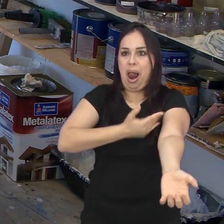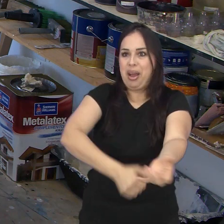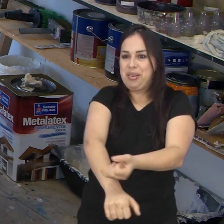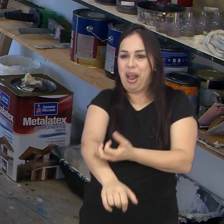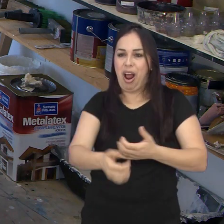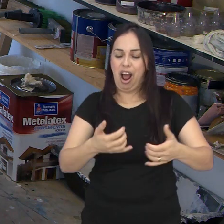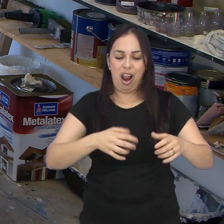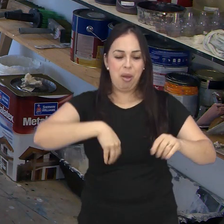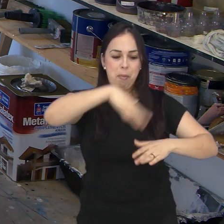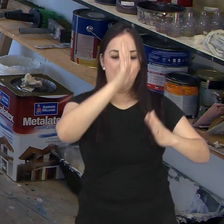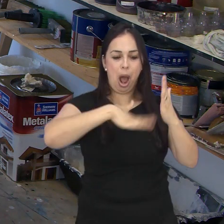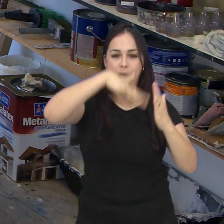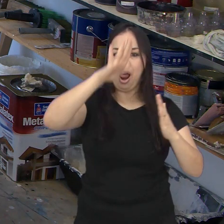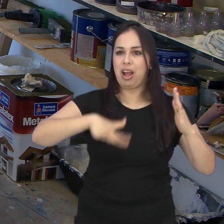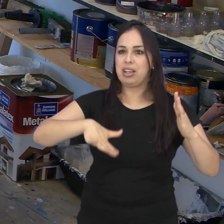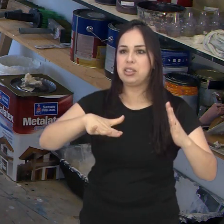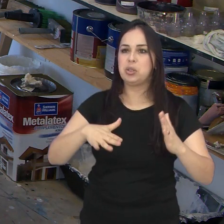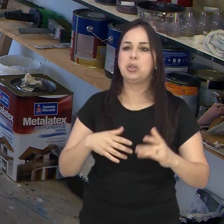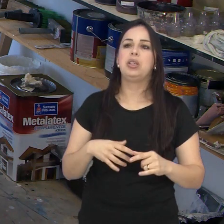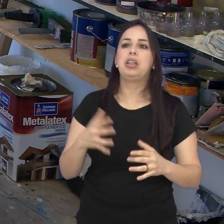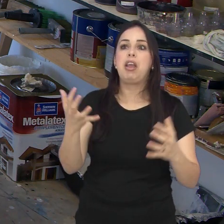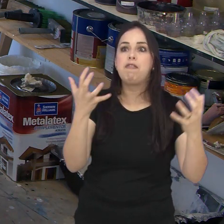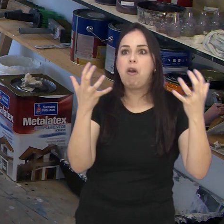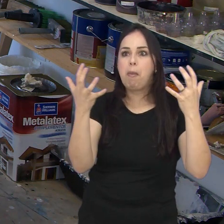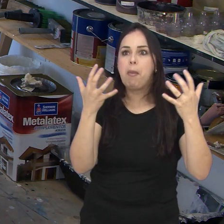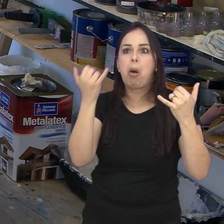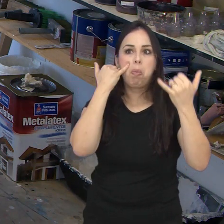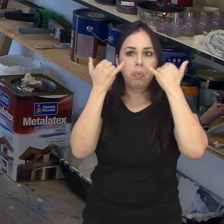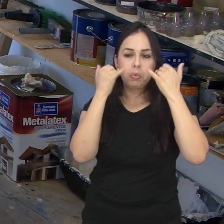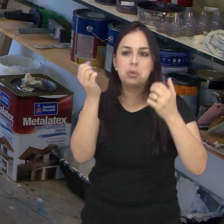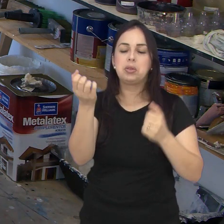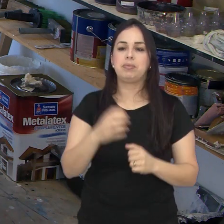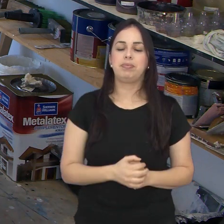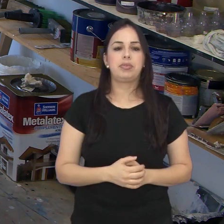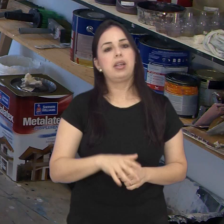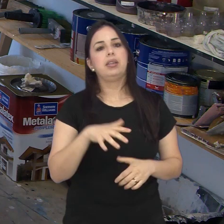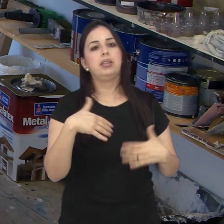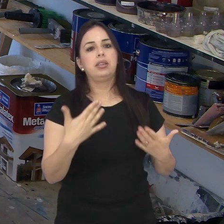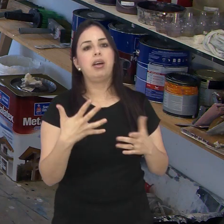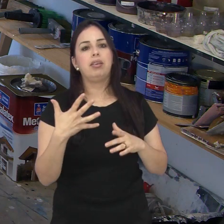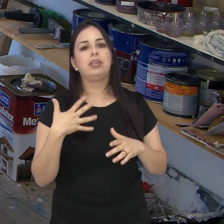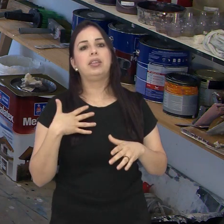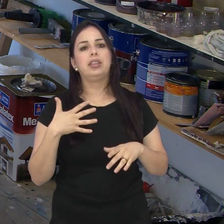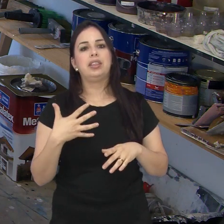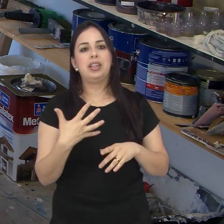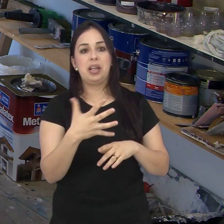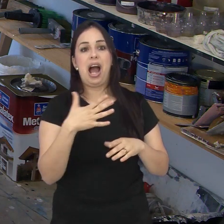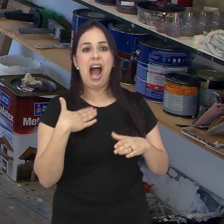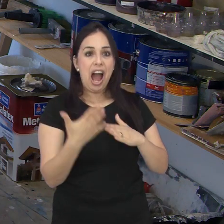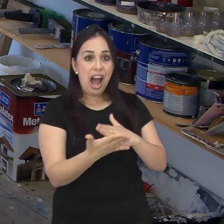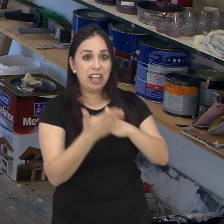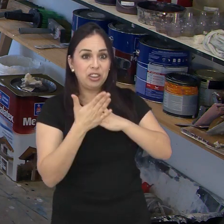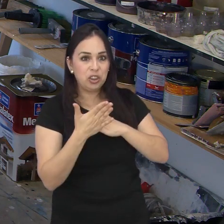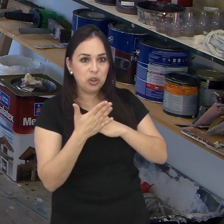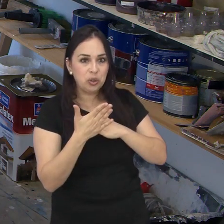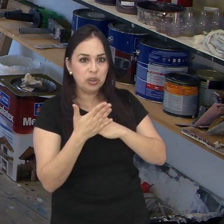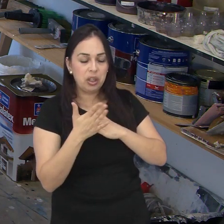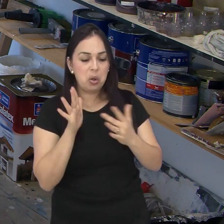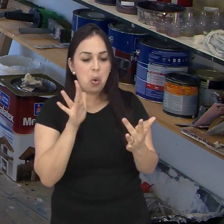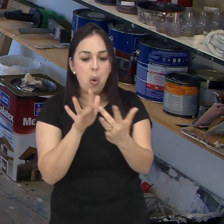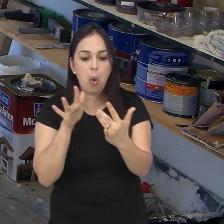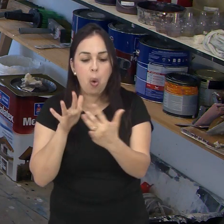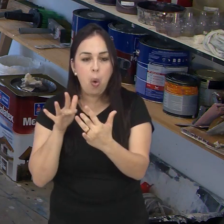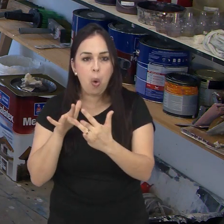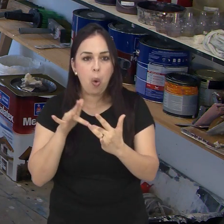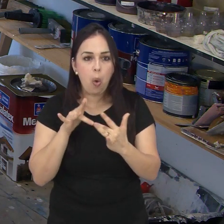uma idade que tem muita energia. É muita energia. Muita mesmo. coisa chegando. Isso Exatamente. te influenciava, assim, de certa maneira, ter contato